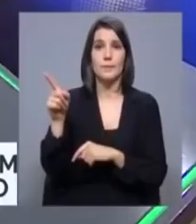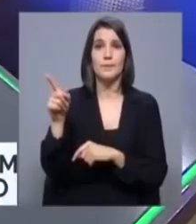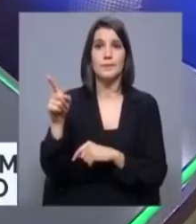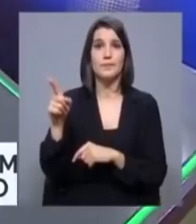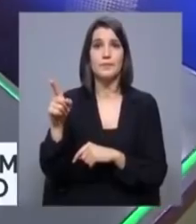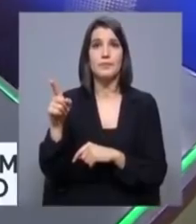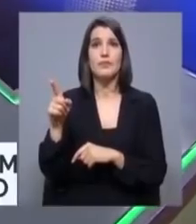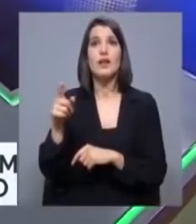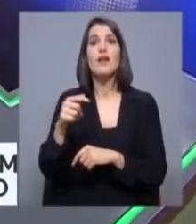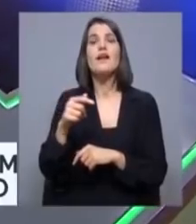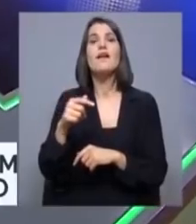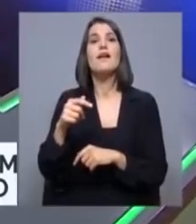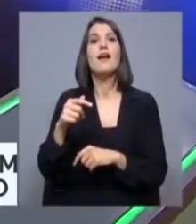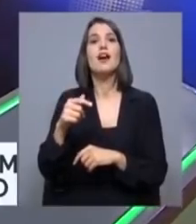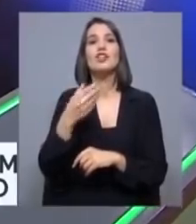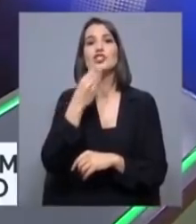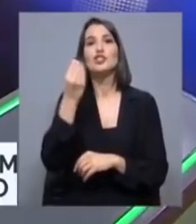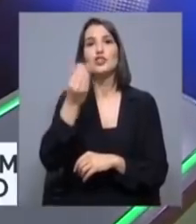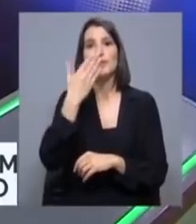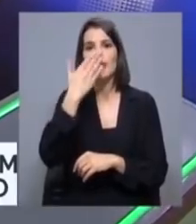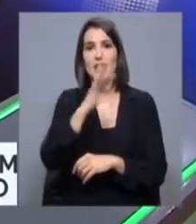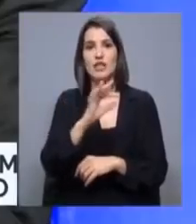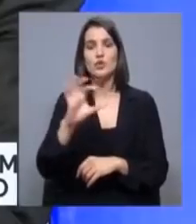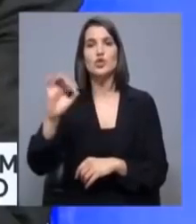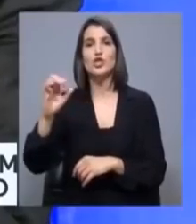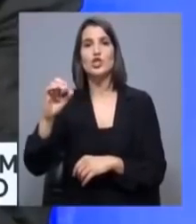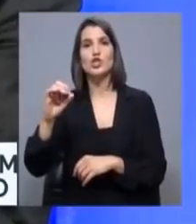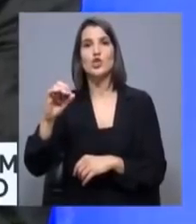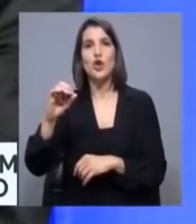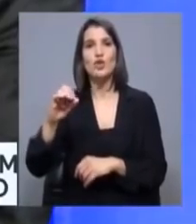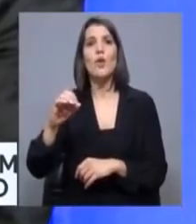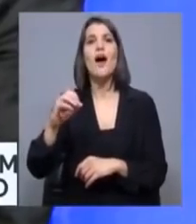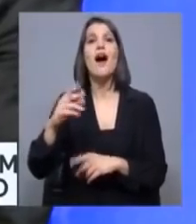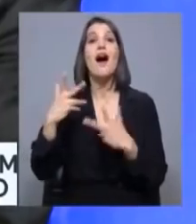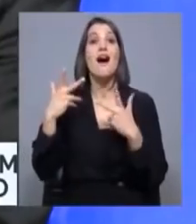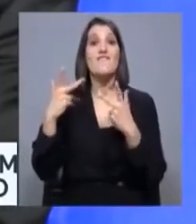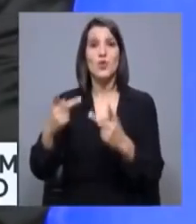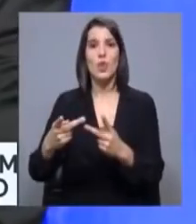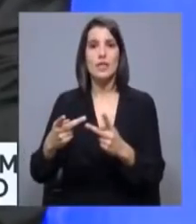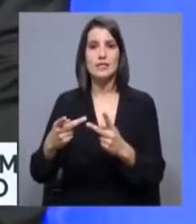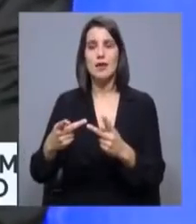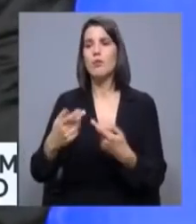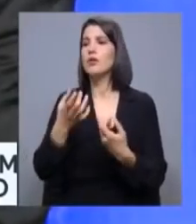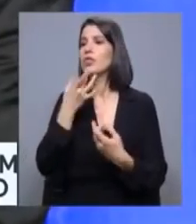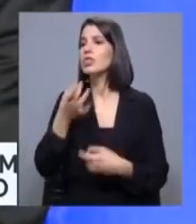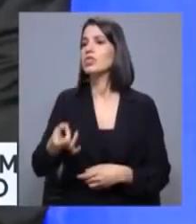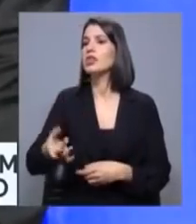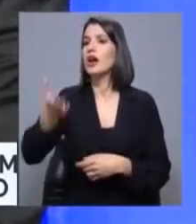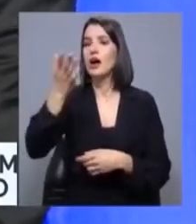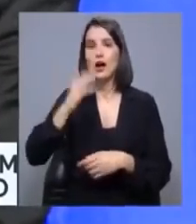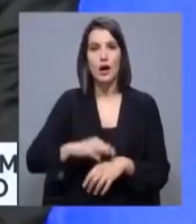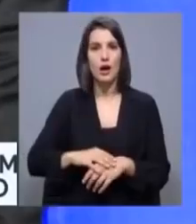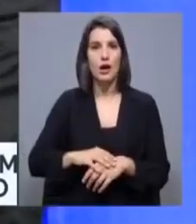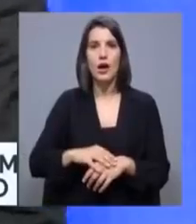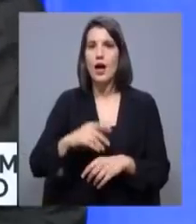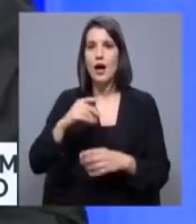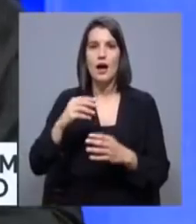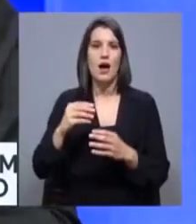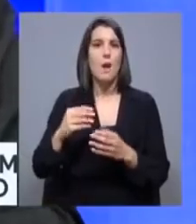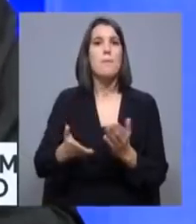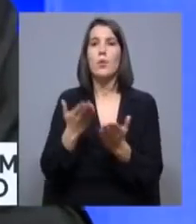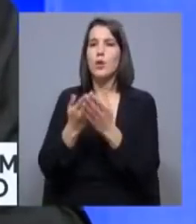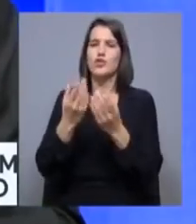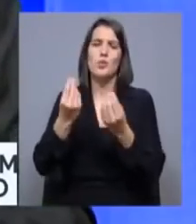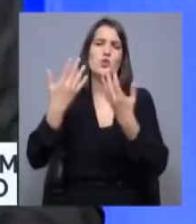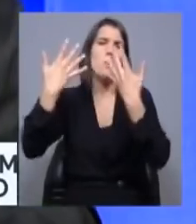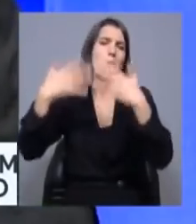descriminalizado a violação de jovens entre os 14 e os 18 explicam e tão maneira mal feita que nem foi admitida para tu nem chegou aqui se